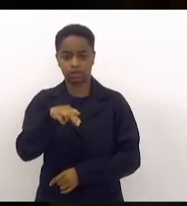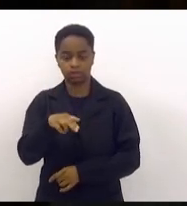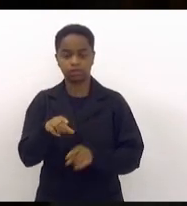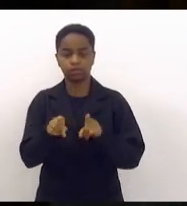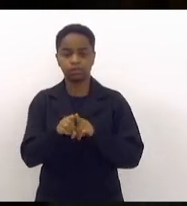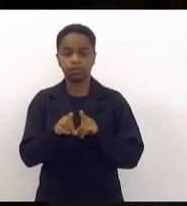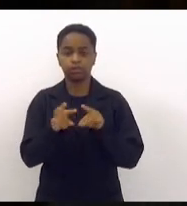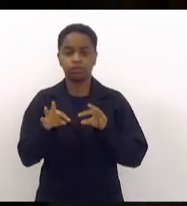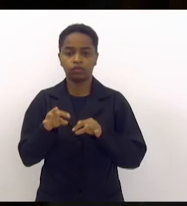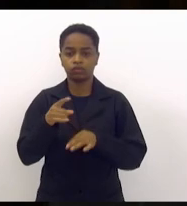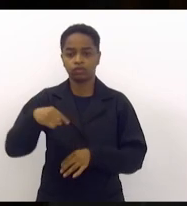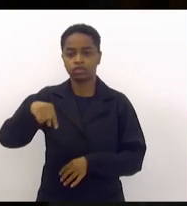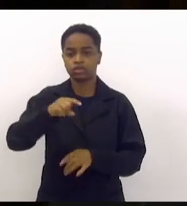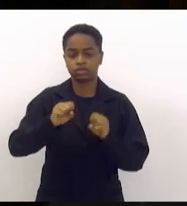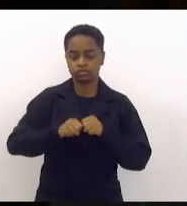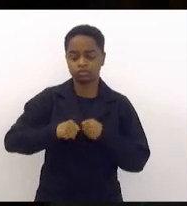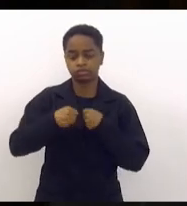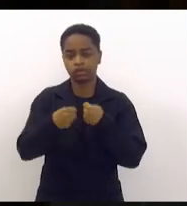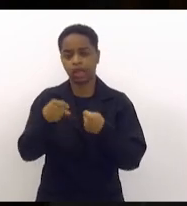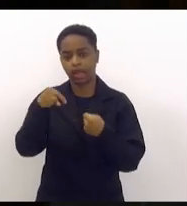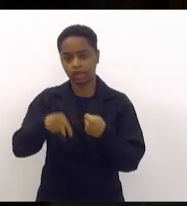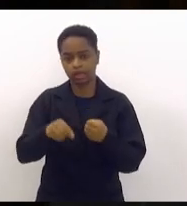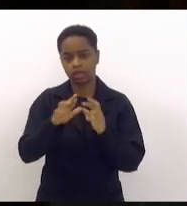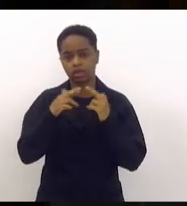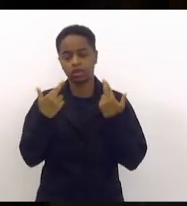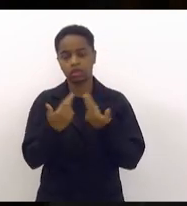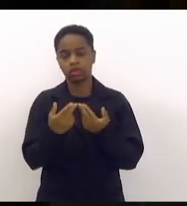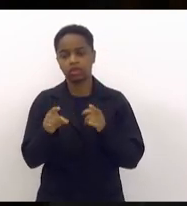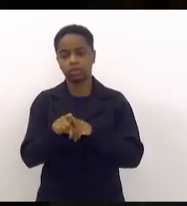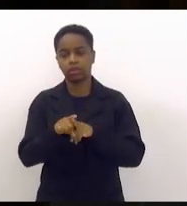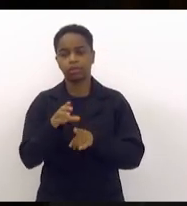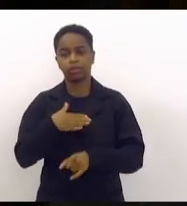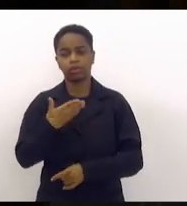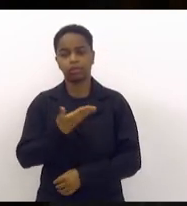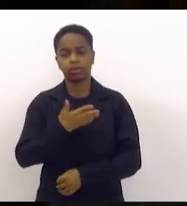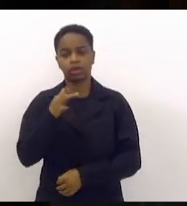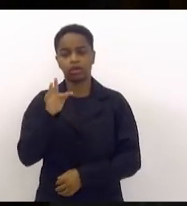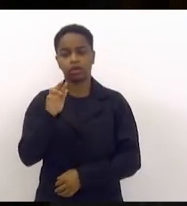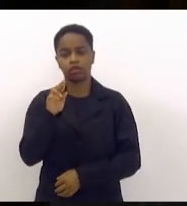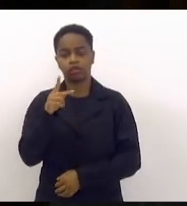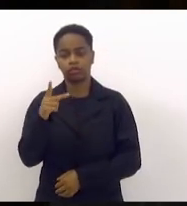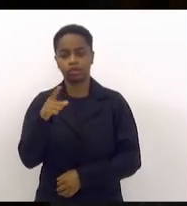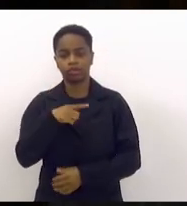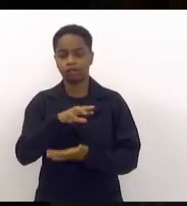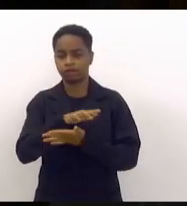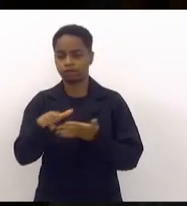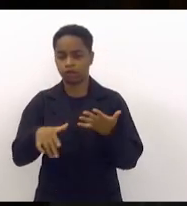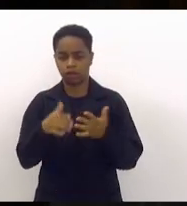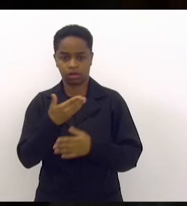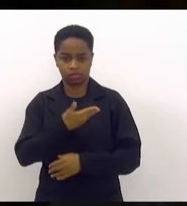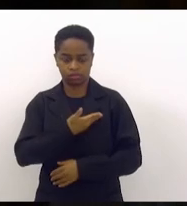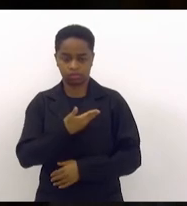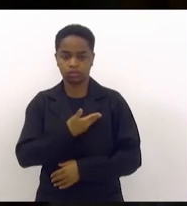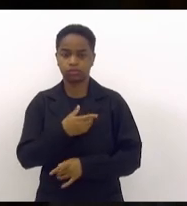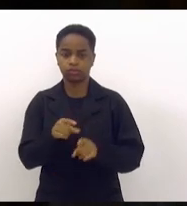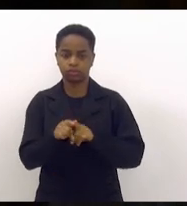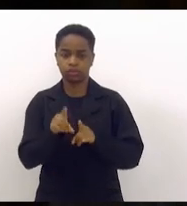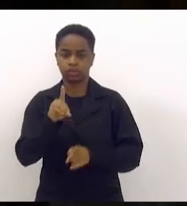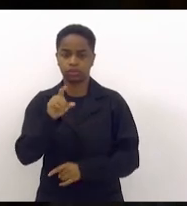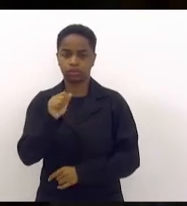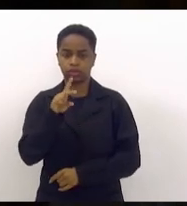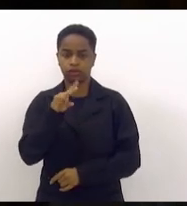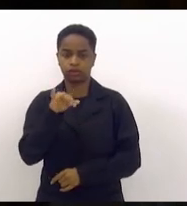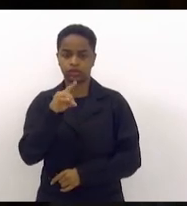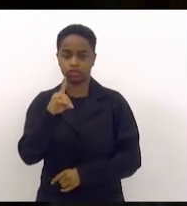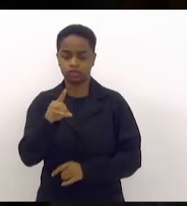as forças que estão aqui Reunidas os meus amigos da fup que eu tenho vários amigos aí eh com o David e com